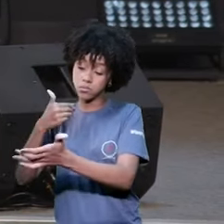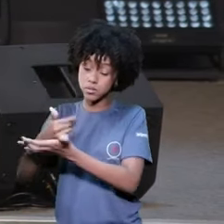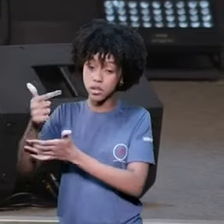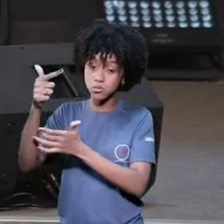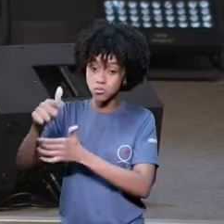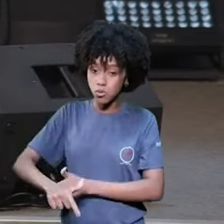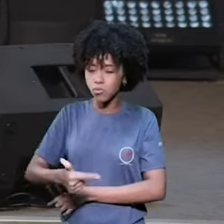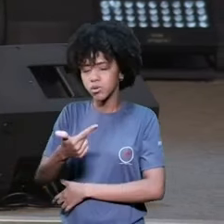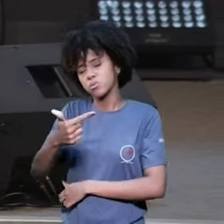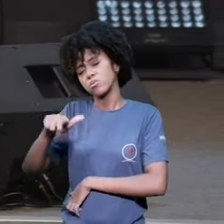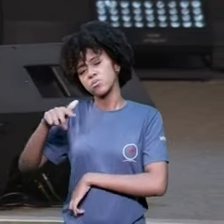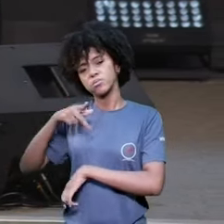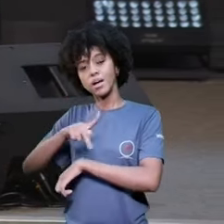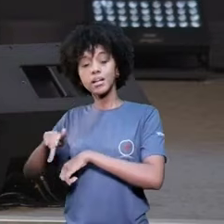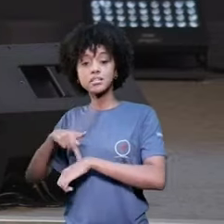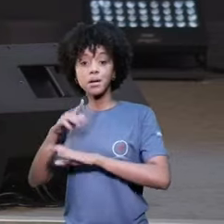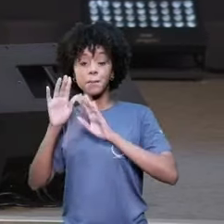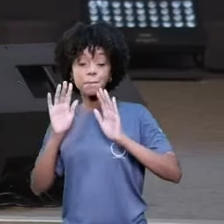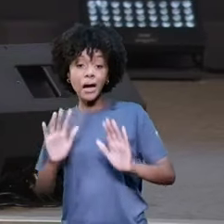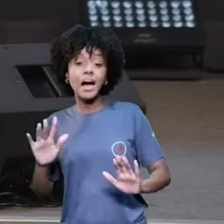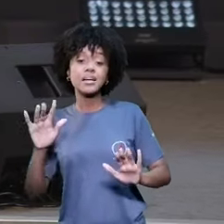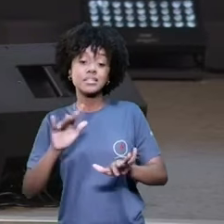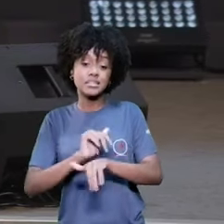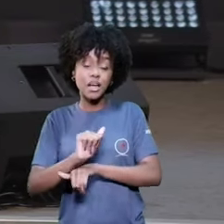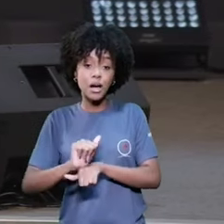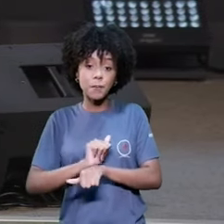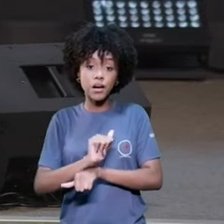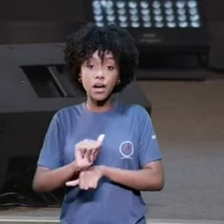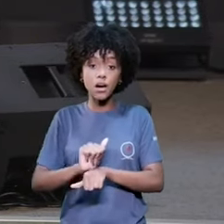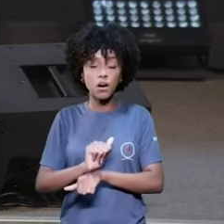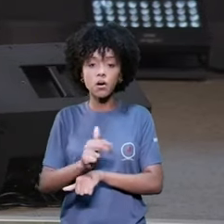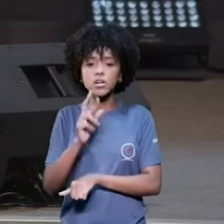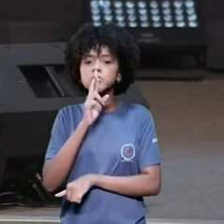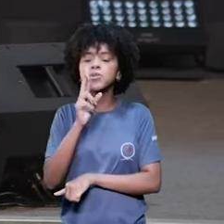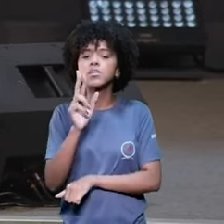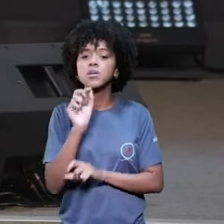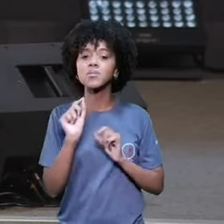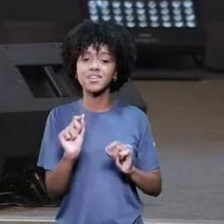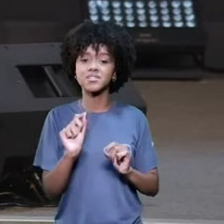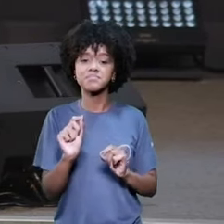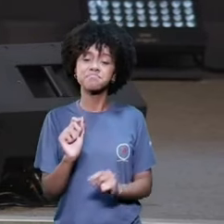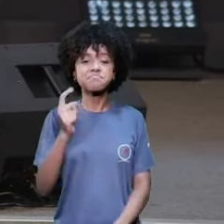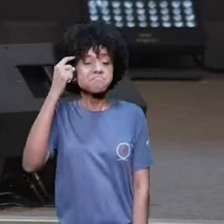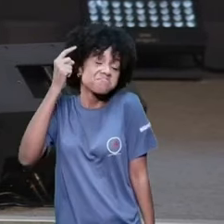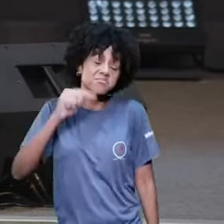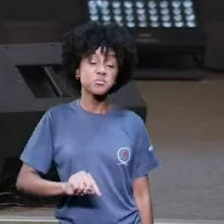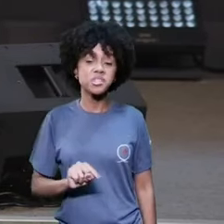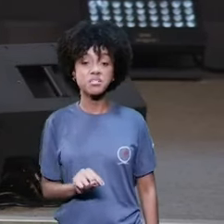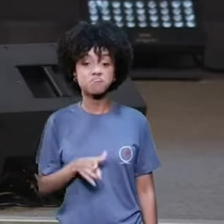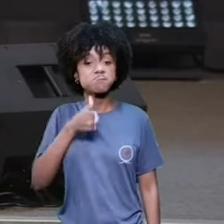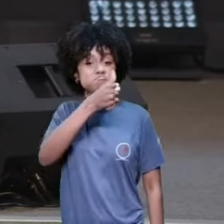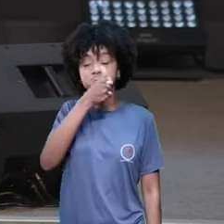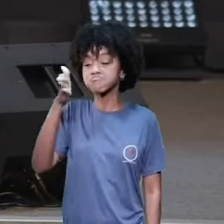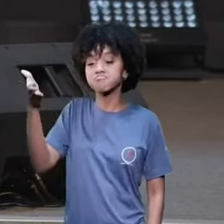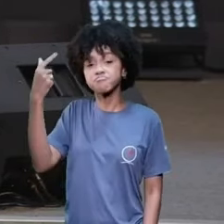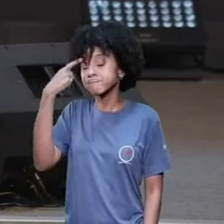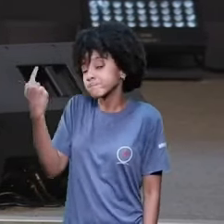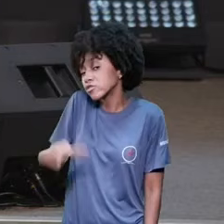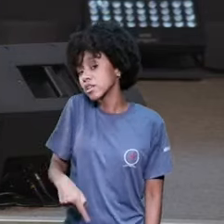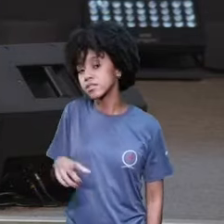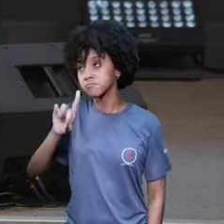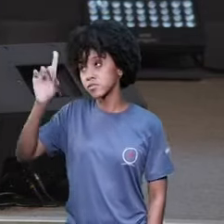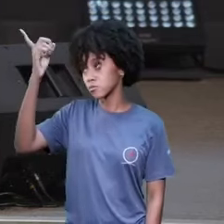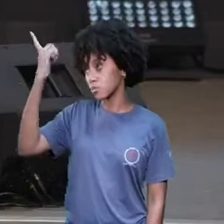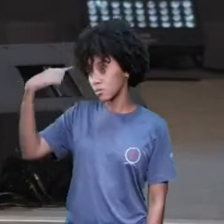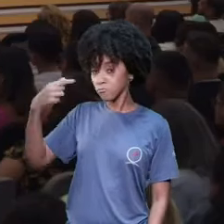em tal país. Mas a única coisa que Abraão poderia responder é: não sei para onde eu vou. E é